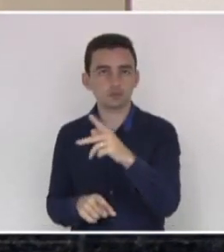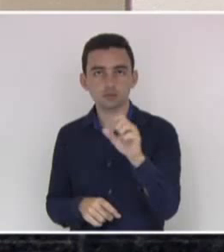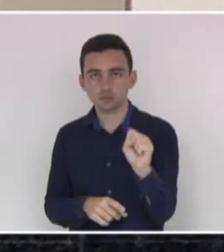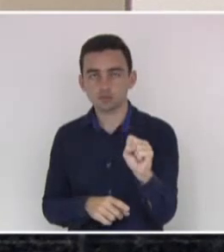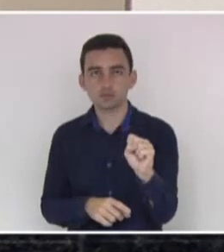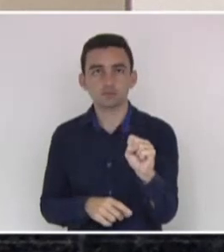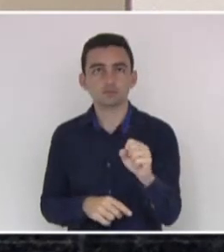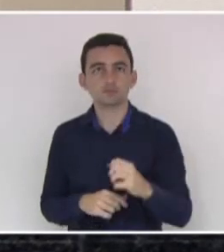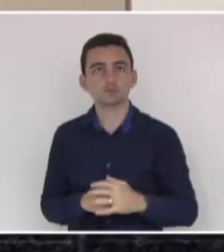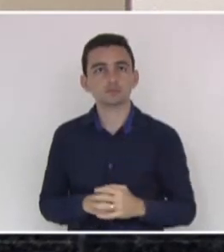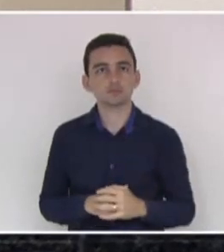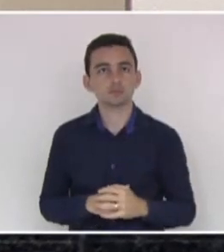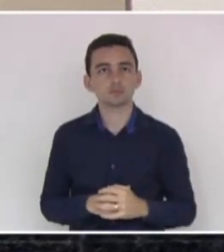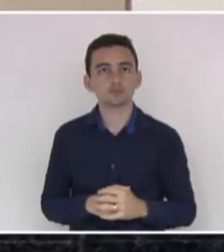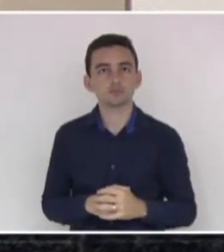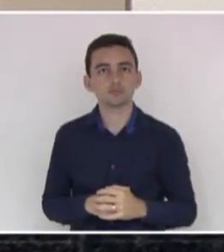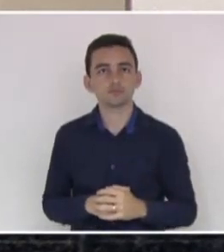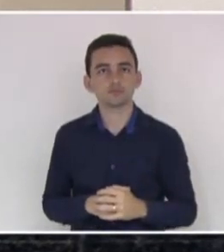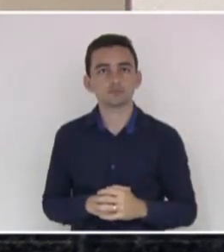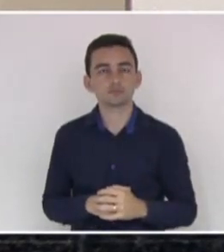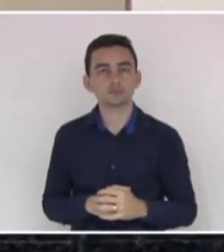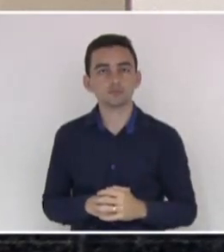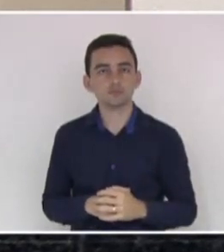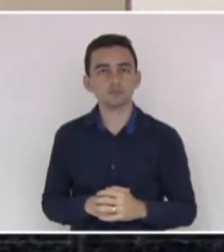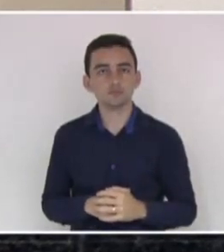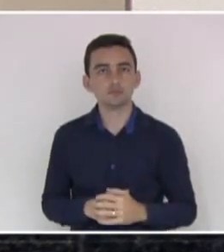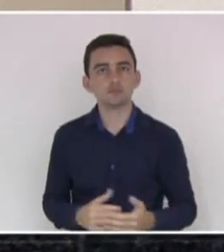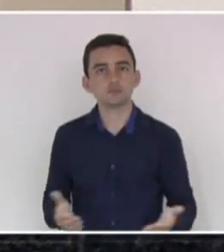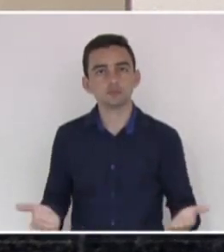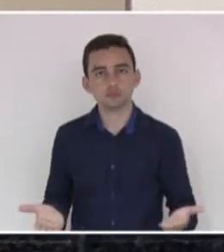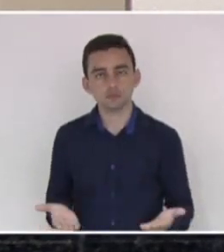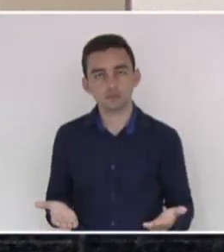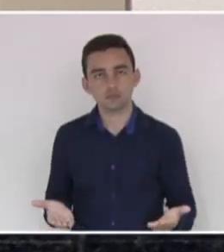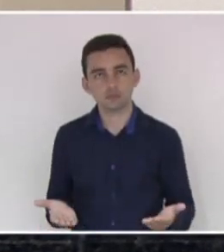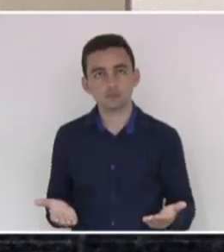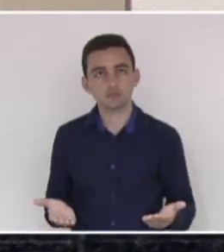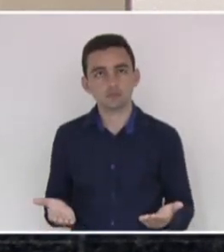Brasileiro. Agora, a vez é da palavra do